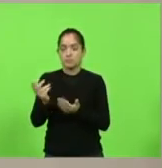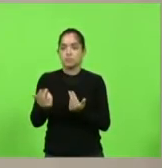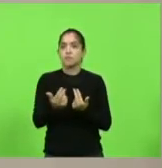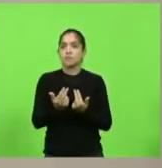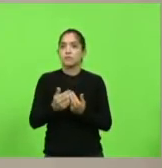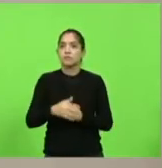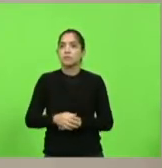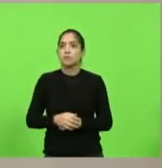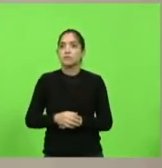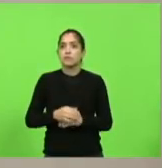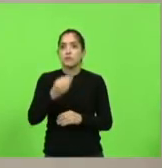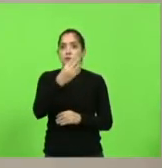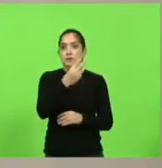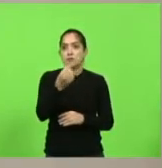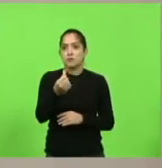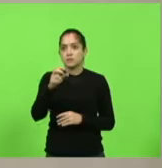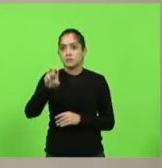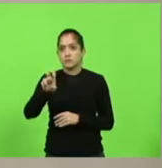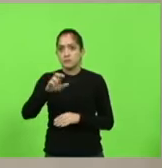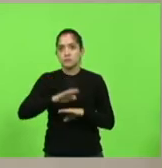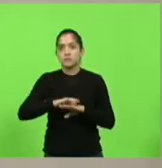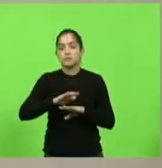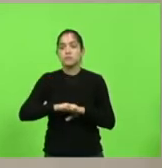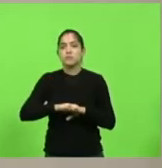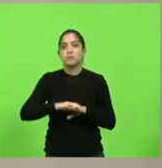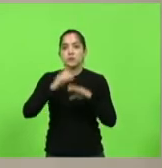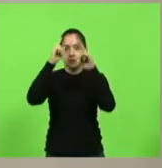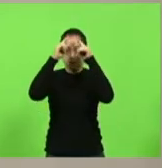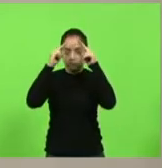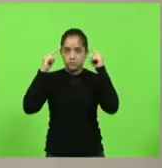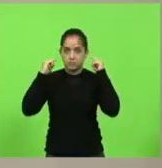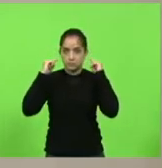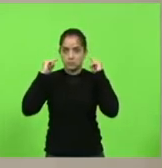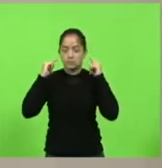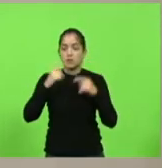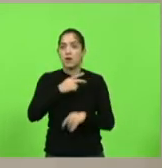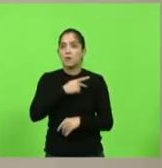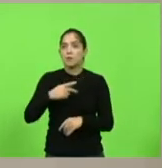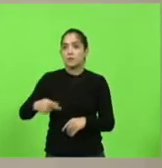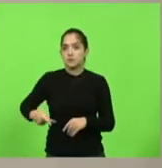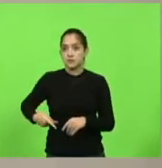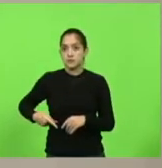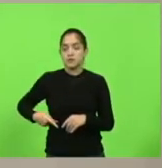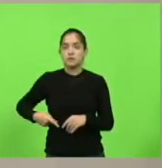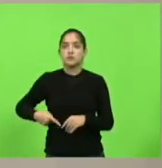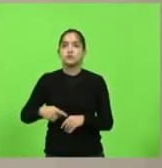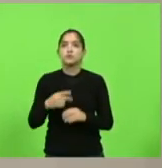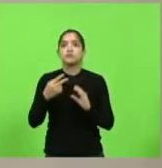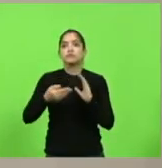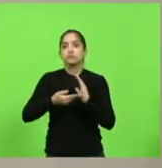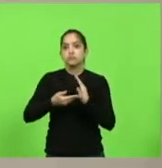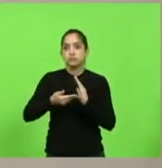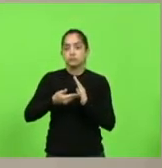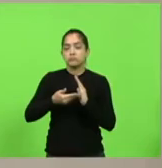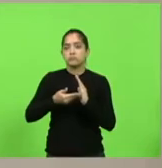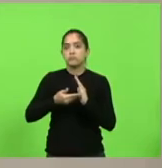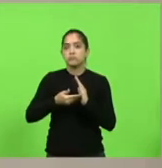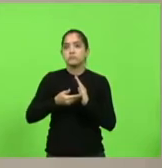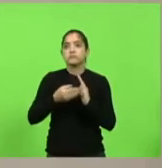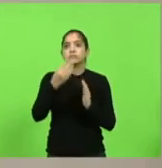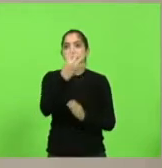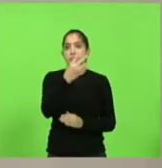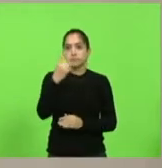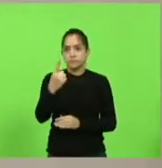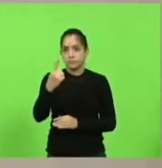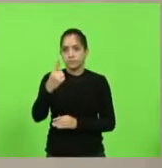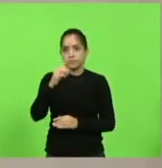unanimidade. Moção 325, autor deputado Neudi Sareta, manifestando ao presidente da Câmara dos Deputados apoio à aprovação do projeto de lei